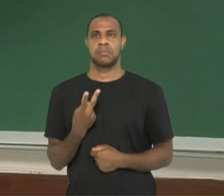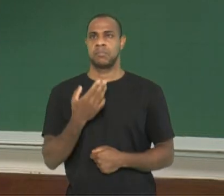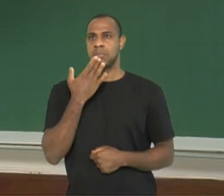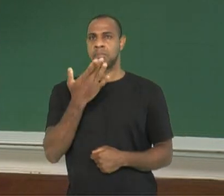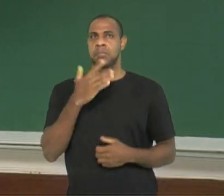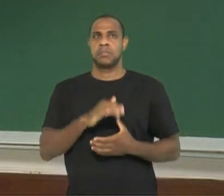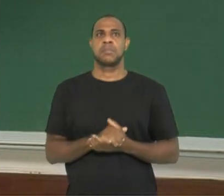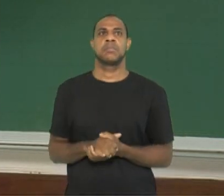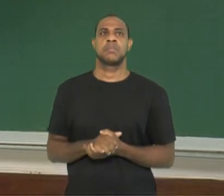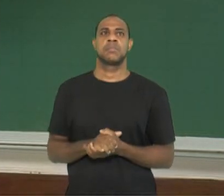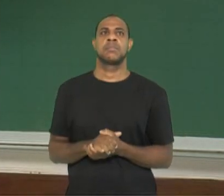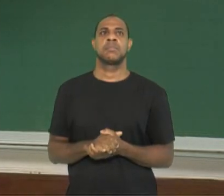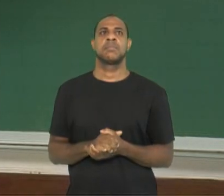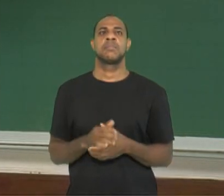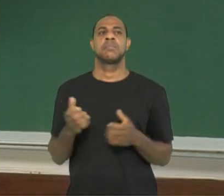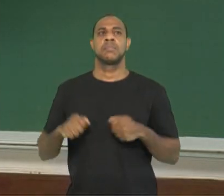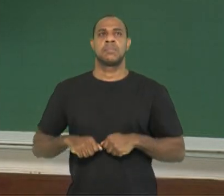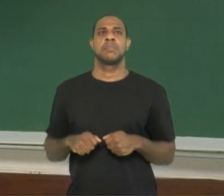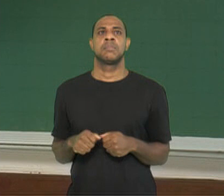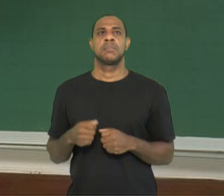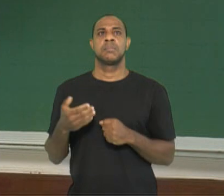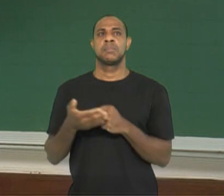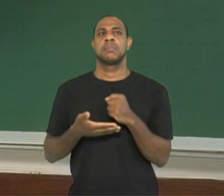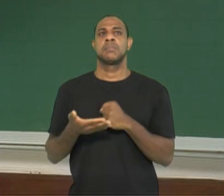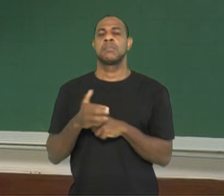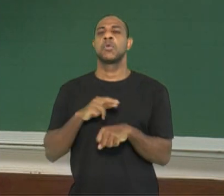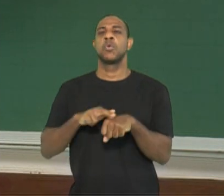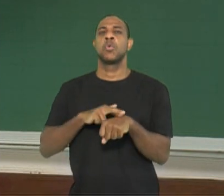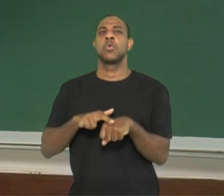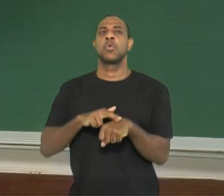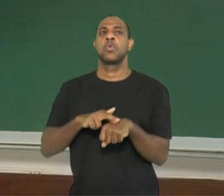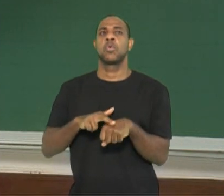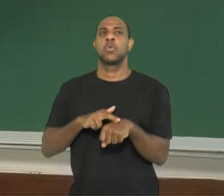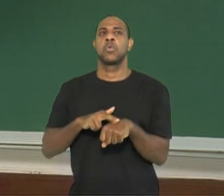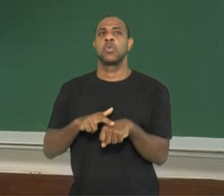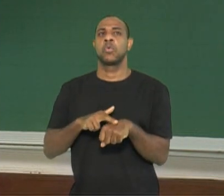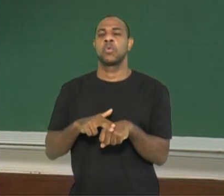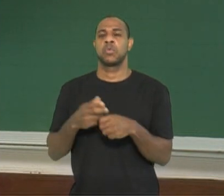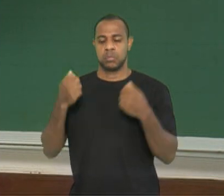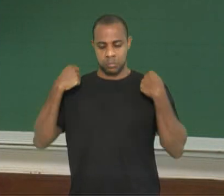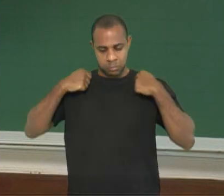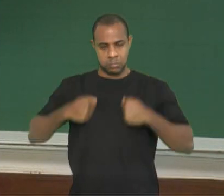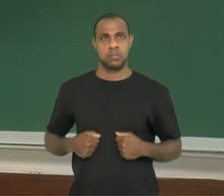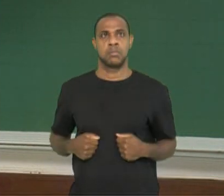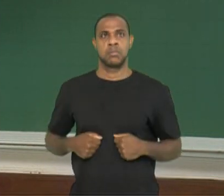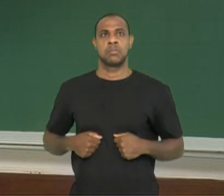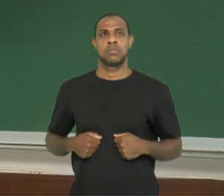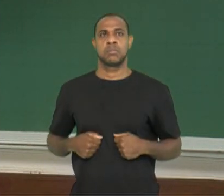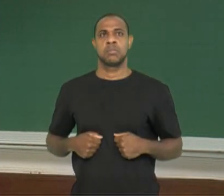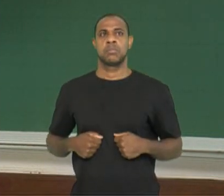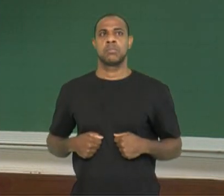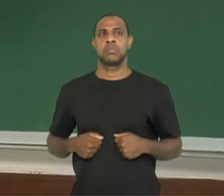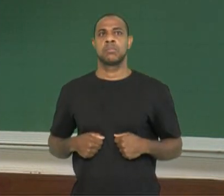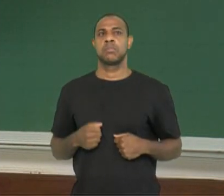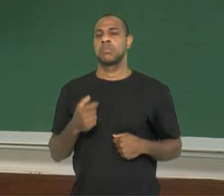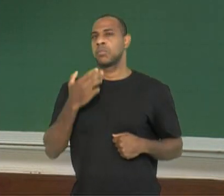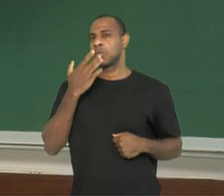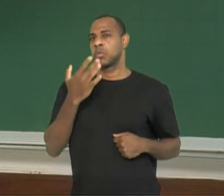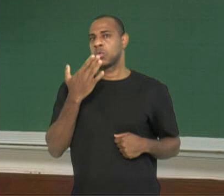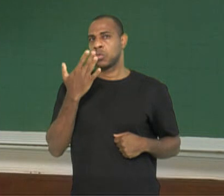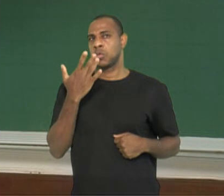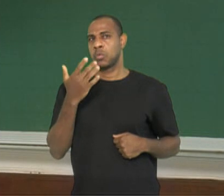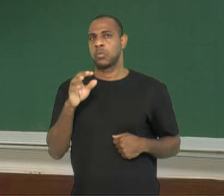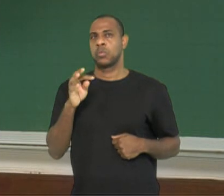eu vou fazer? Eu posso pegar uma cor base, pego o roxo. Pego o roxo, eu quero fazer tom sobre tom. O que é tom sobre tom? É um tom um pouco acima, um